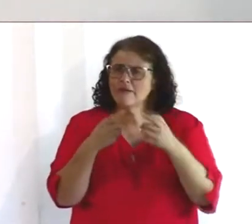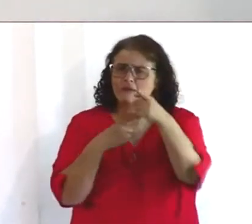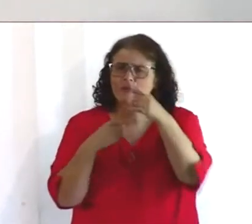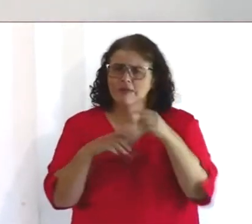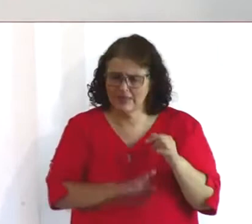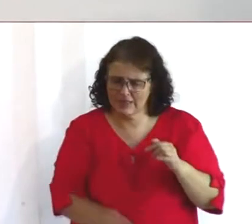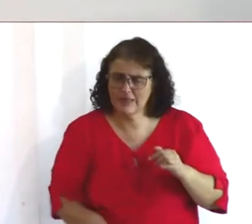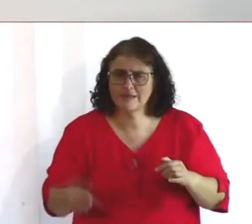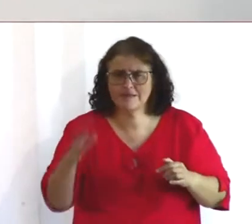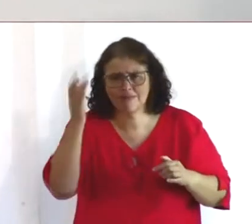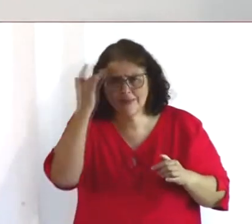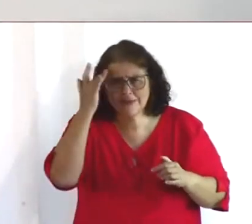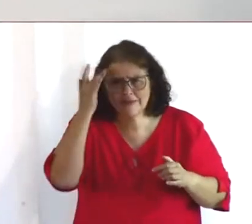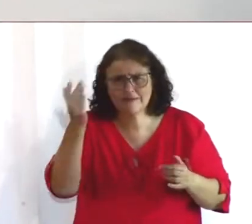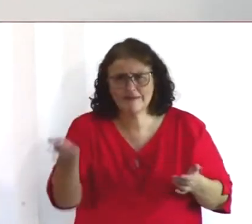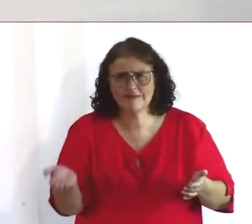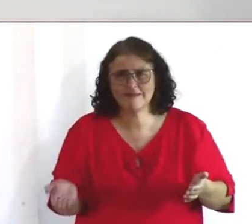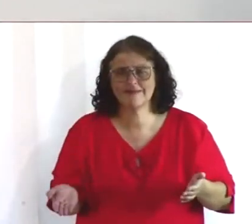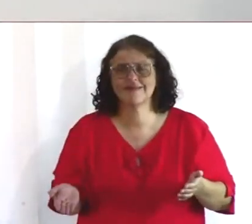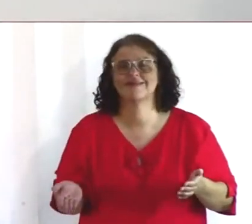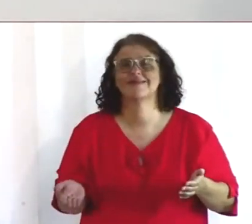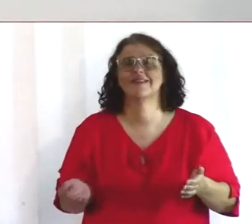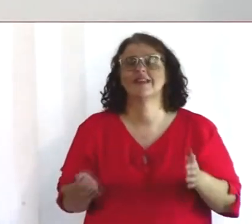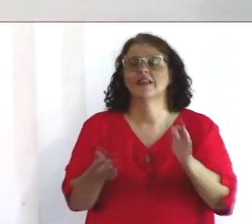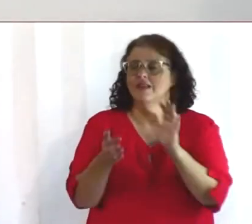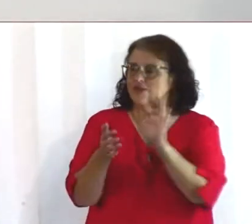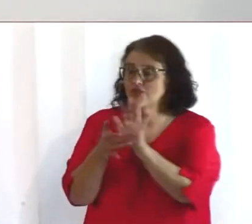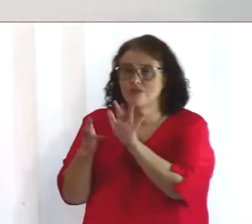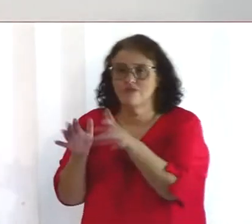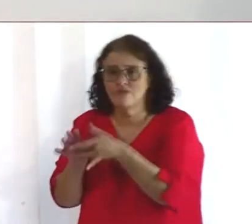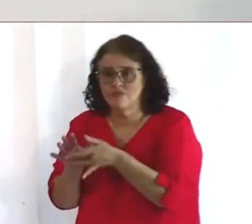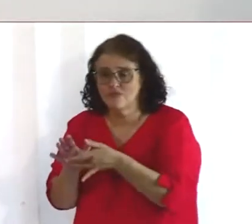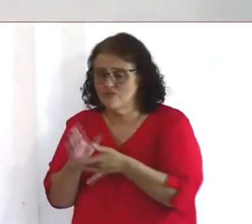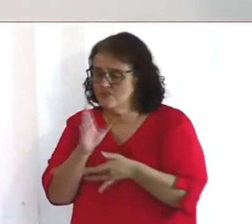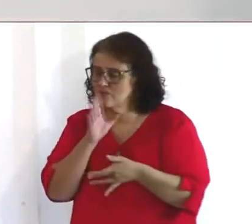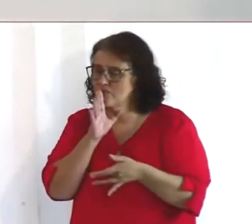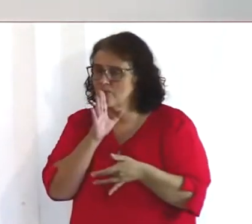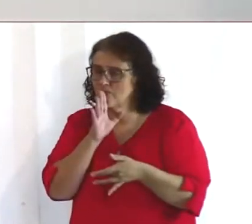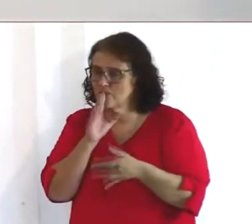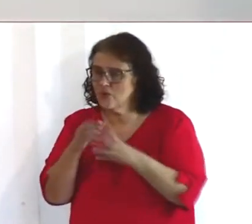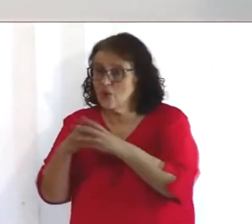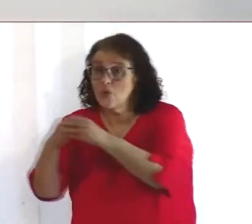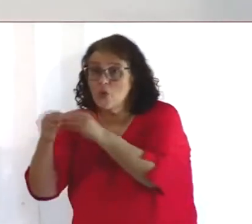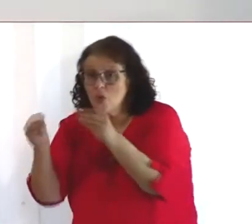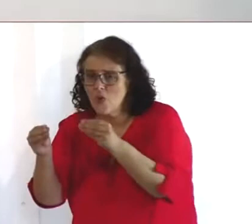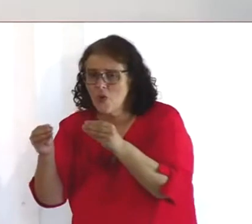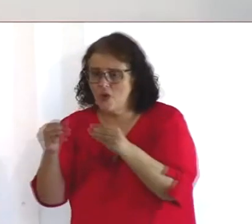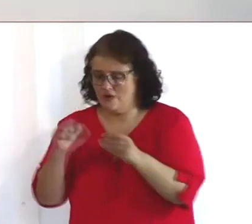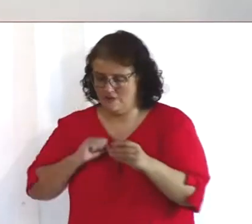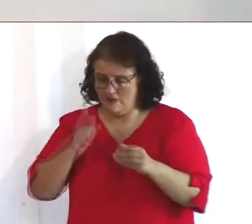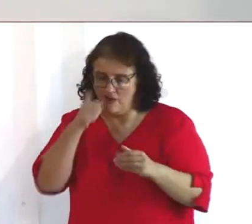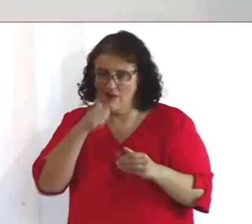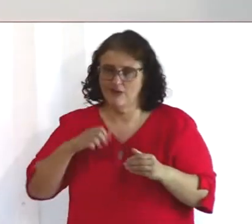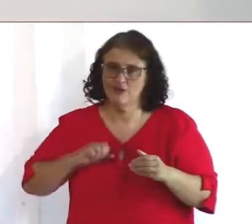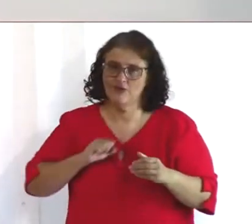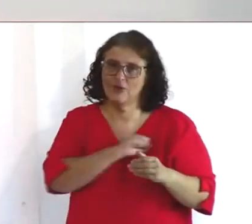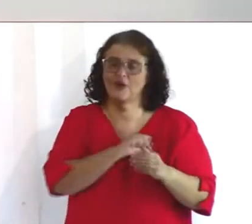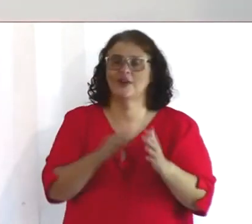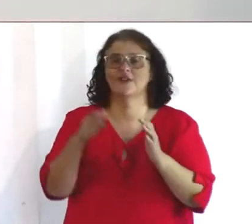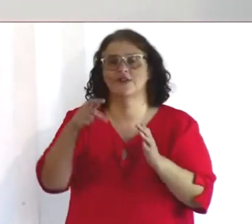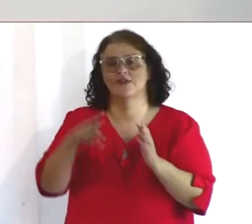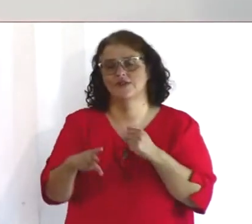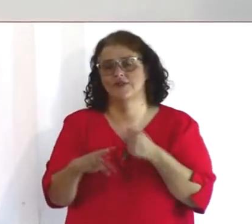Jesus cura a sogra de Pedro, e tem uma palavrinha pequena aqui, mas que ela faz todo o